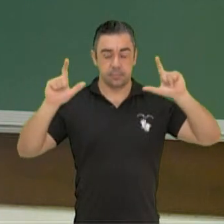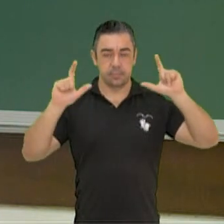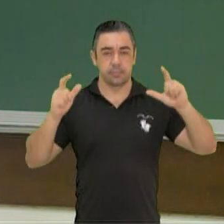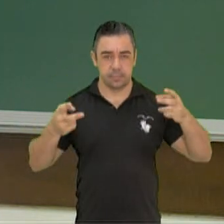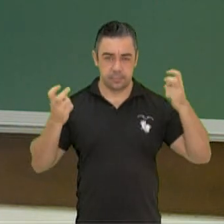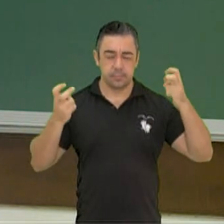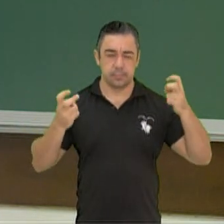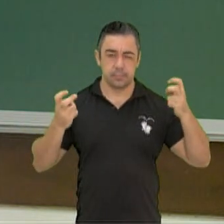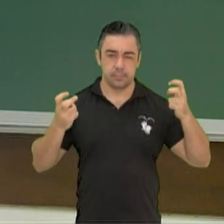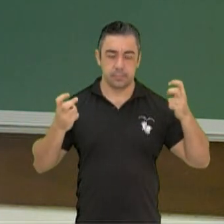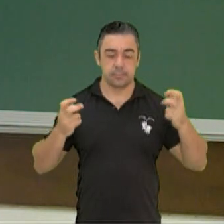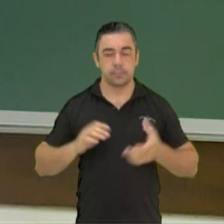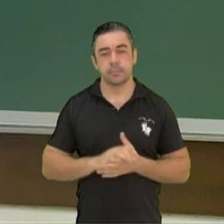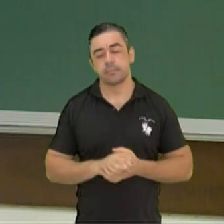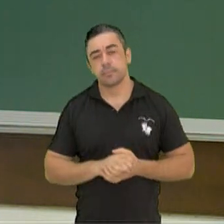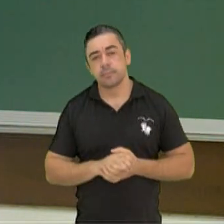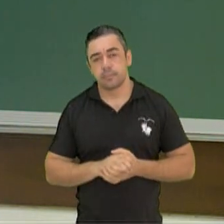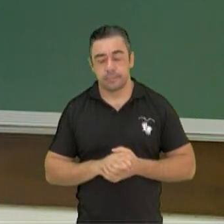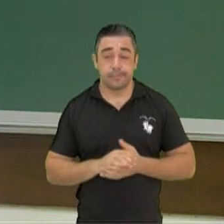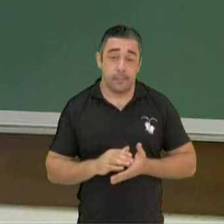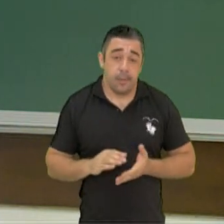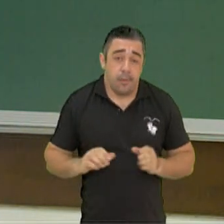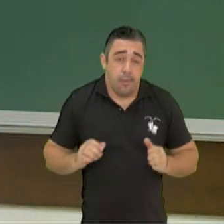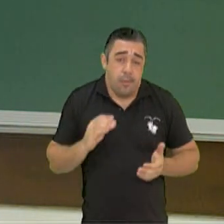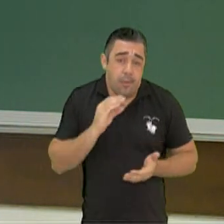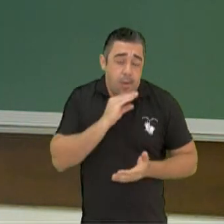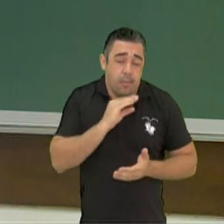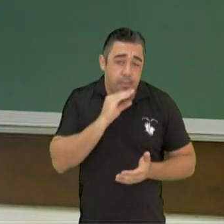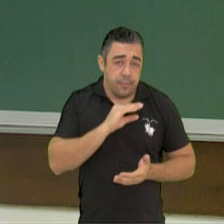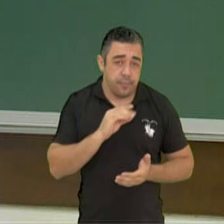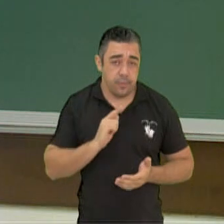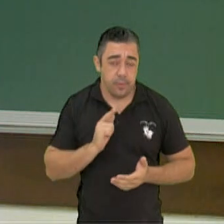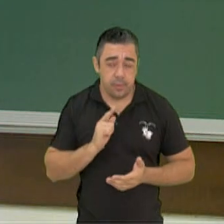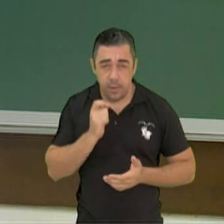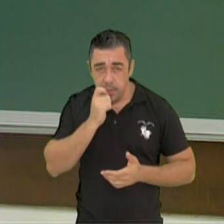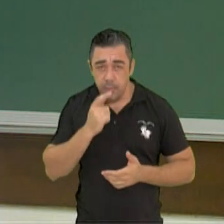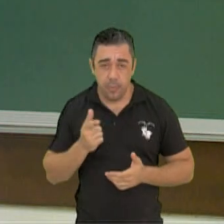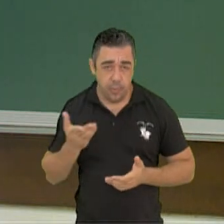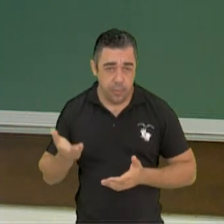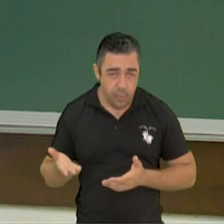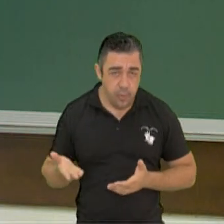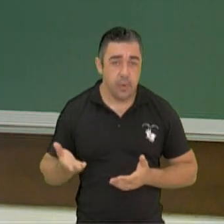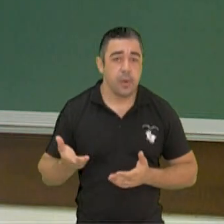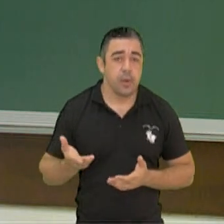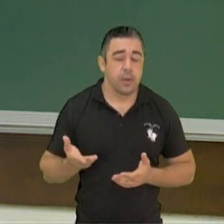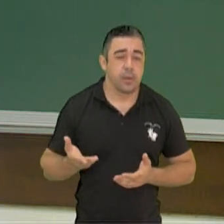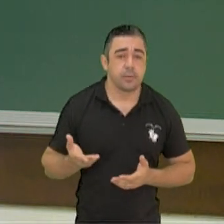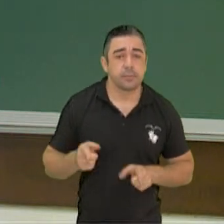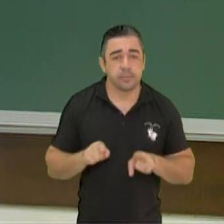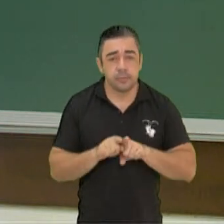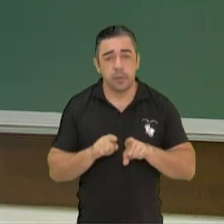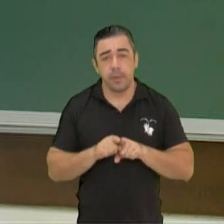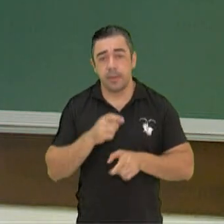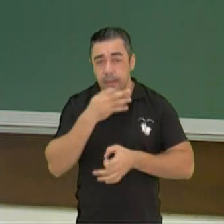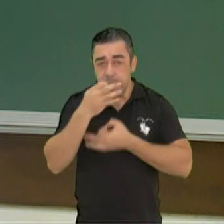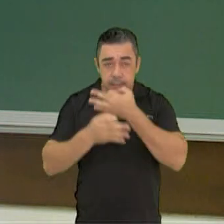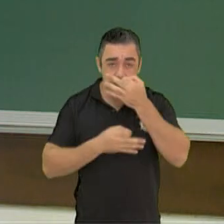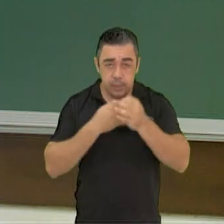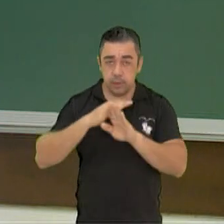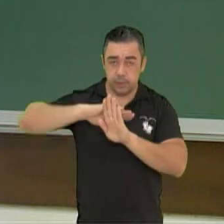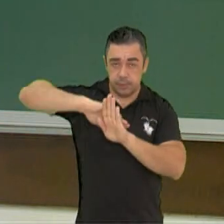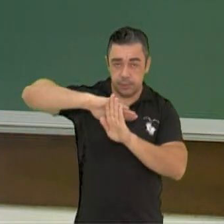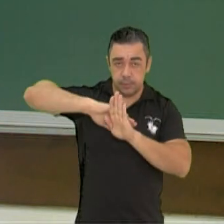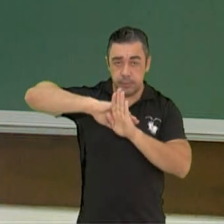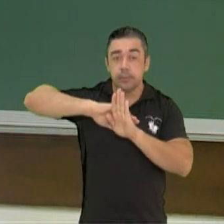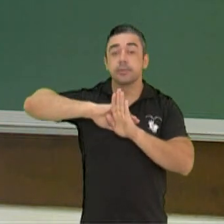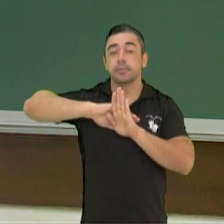por aí, não é verdade? E, é claro, tem um tom humorístico, certo? Há uma crítica